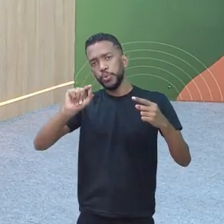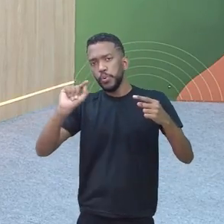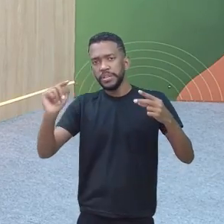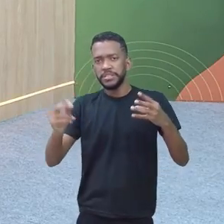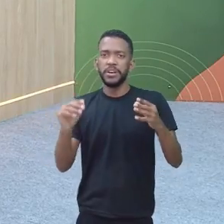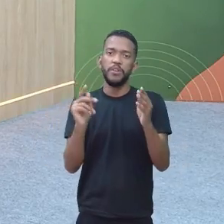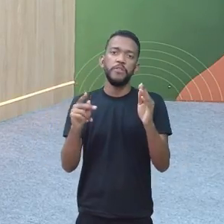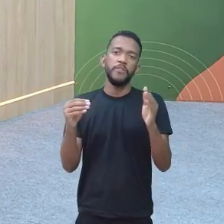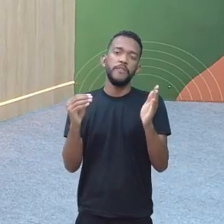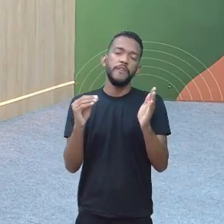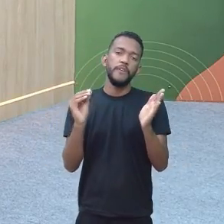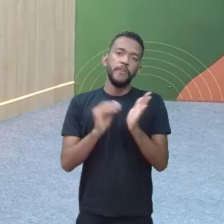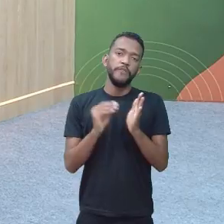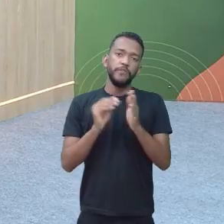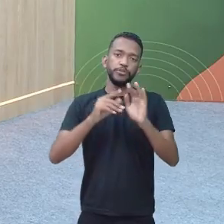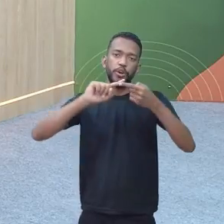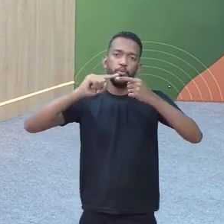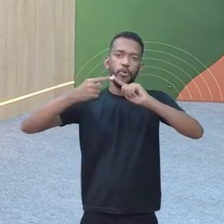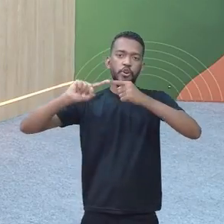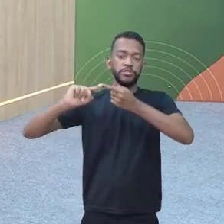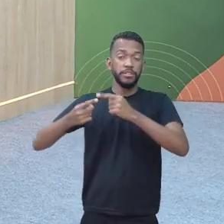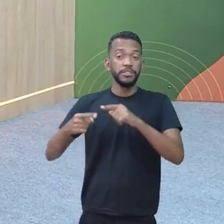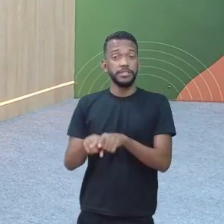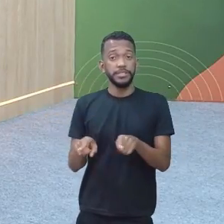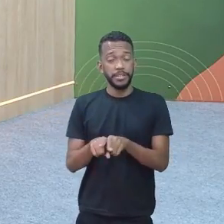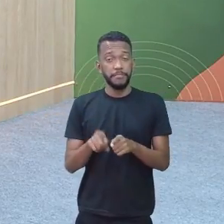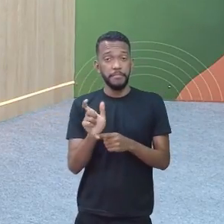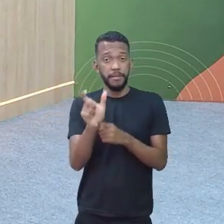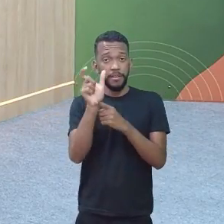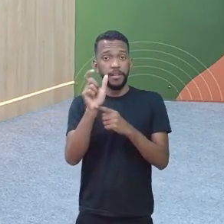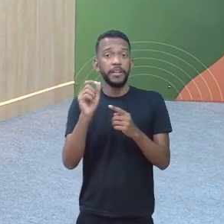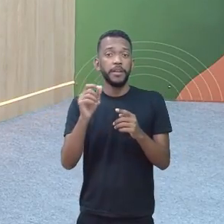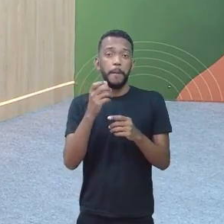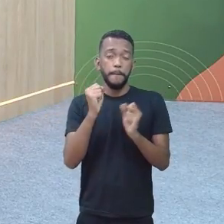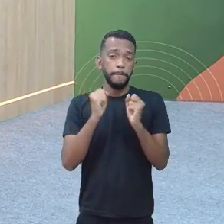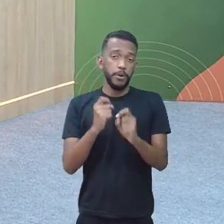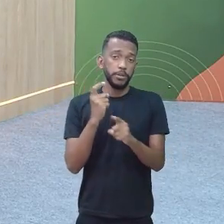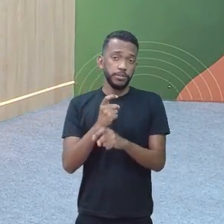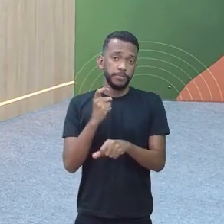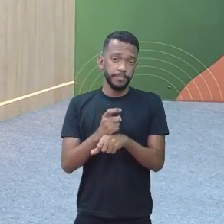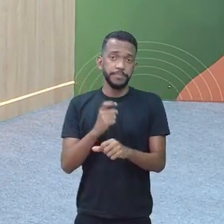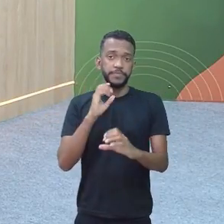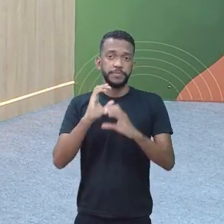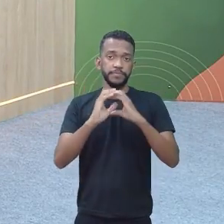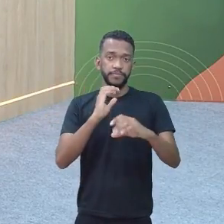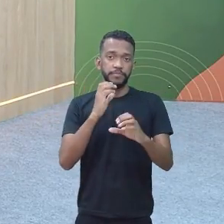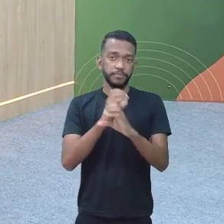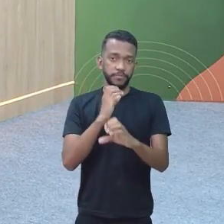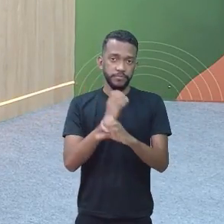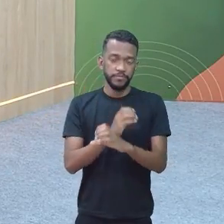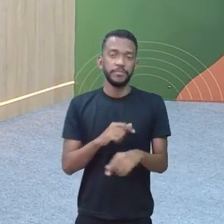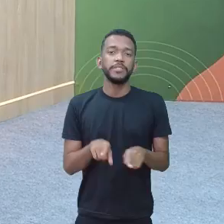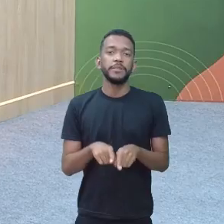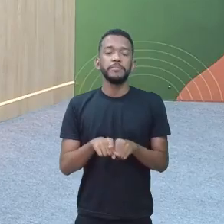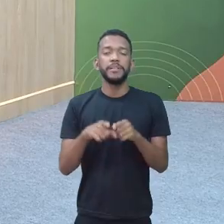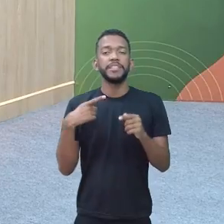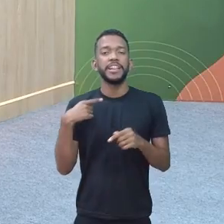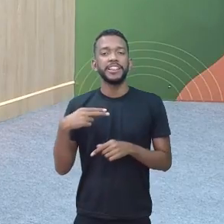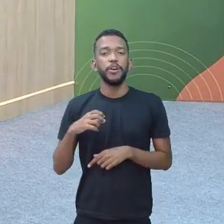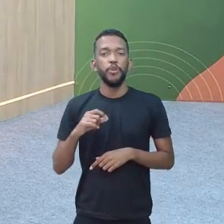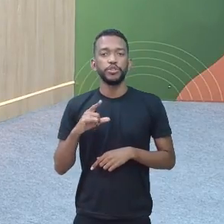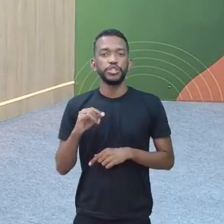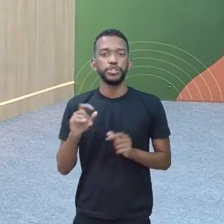concordância, essas coisas que podem dificultar a comunicação. E também os neologismos, que são construções